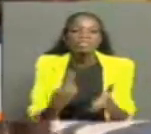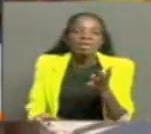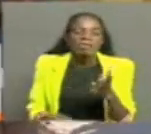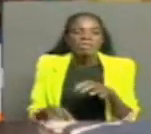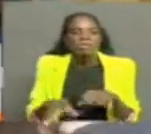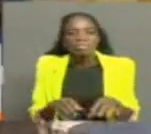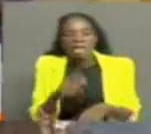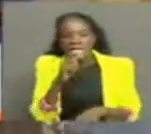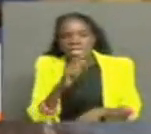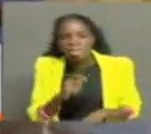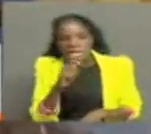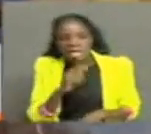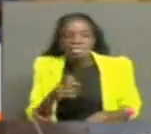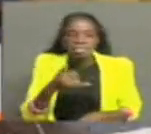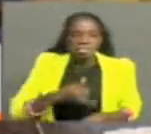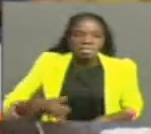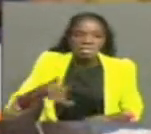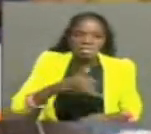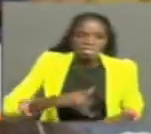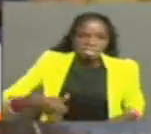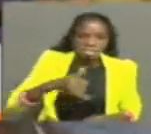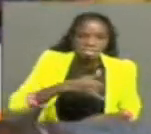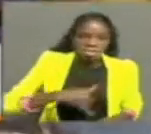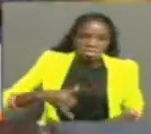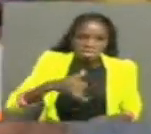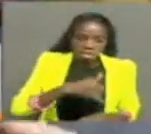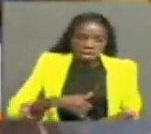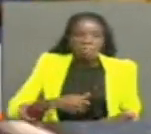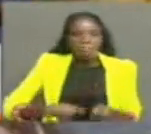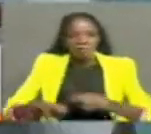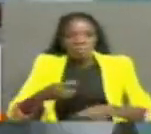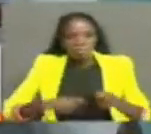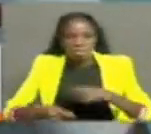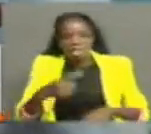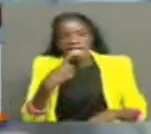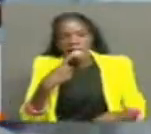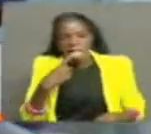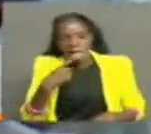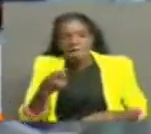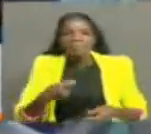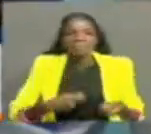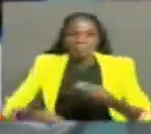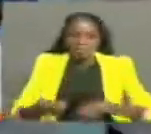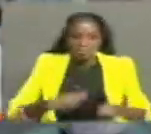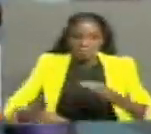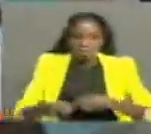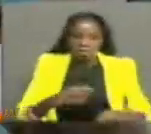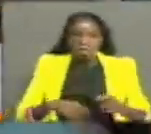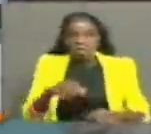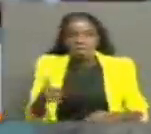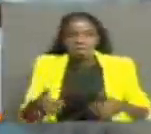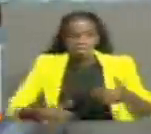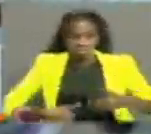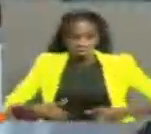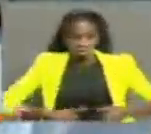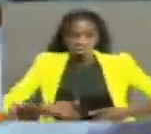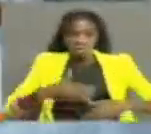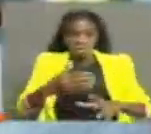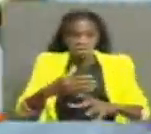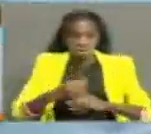vou fazer sangue, vou fazer gelo, vou vender gasosa. E este jovem portador de deficiência recebeu